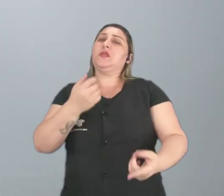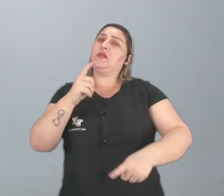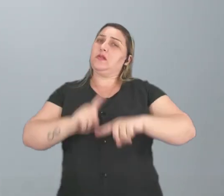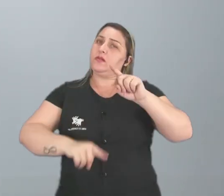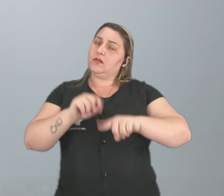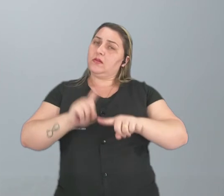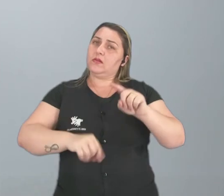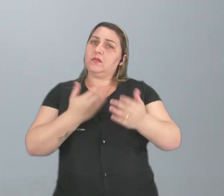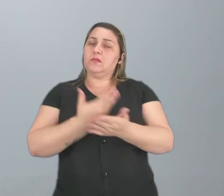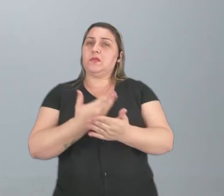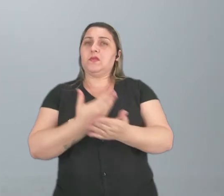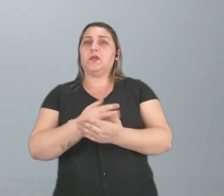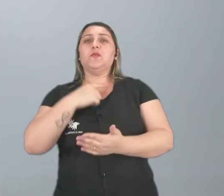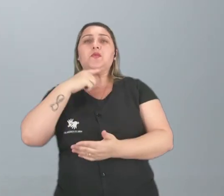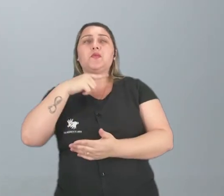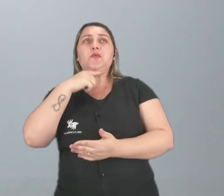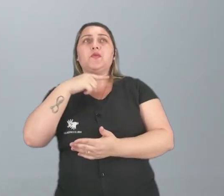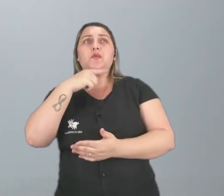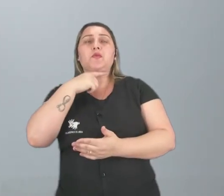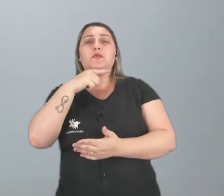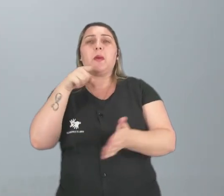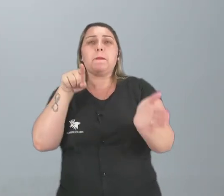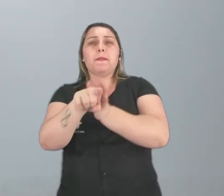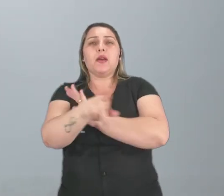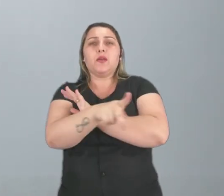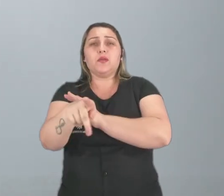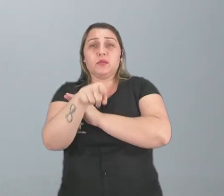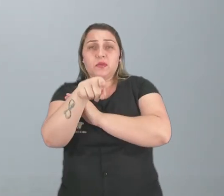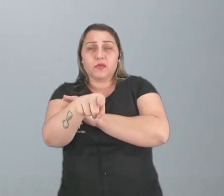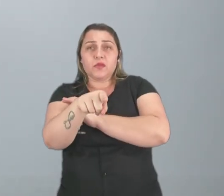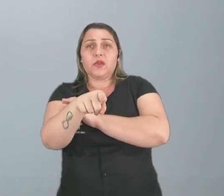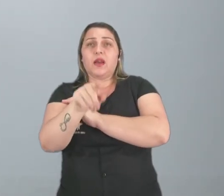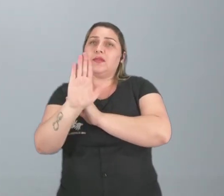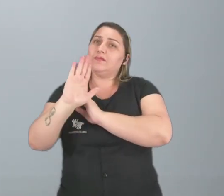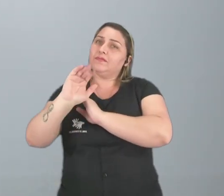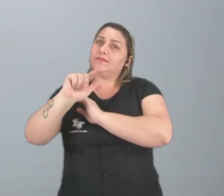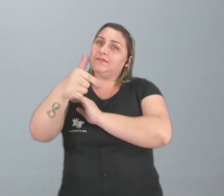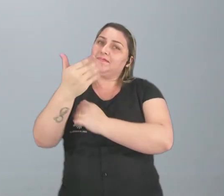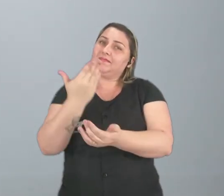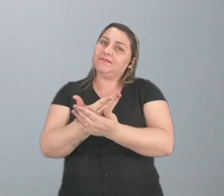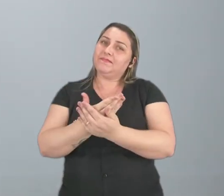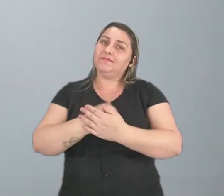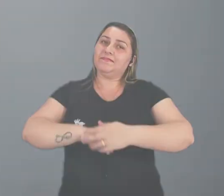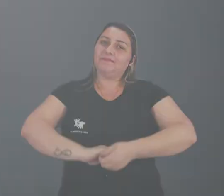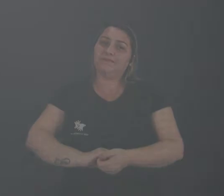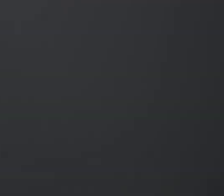aulas. Qualquer dúvida, entre em contato com o seu professor e até a próxima aula.